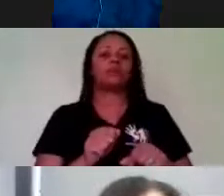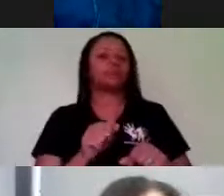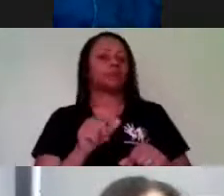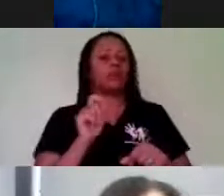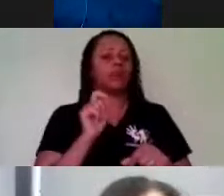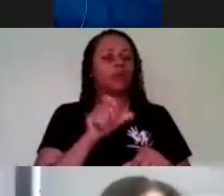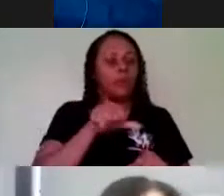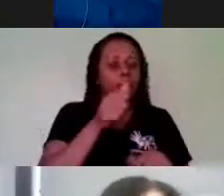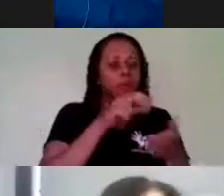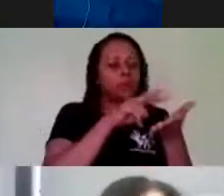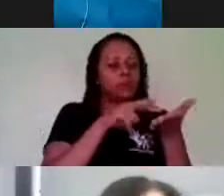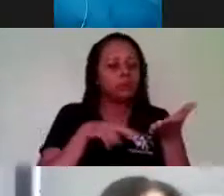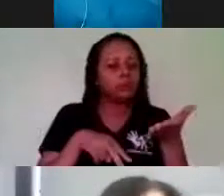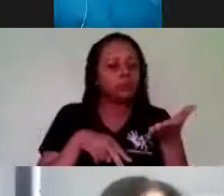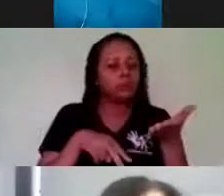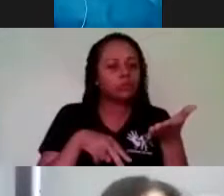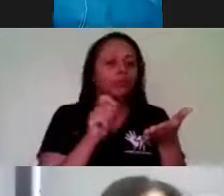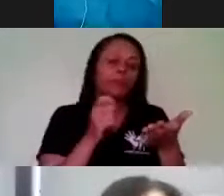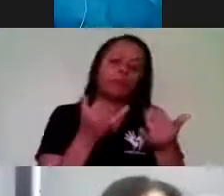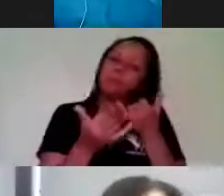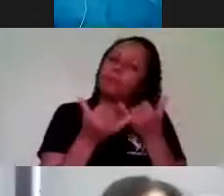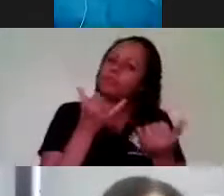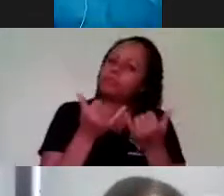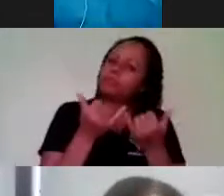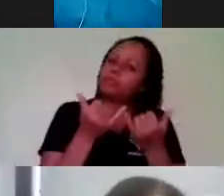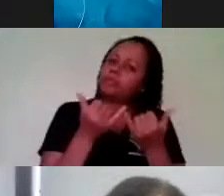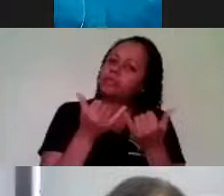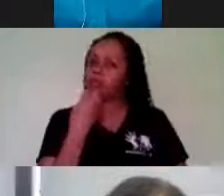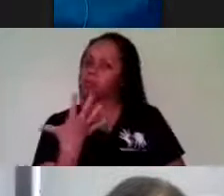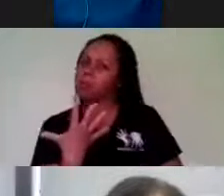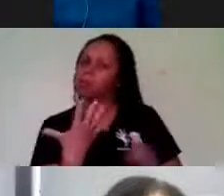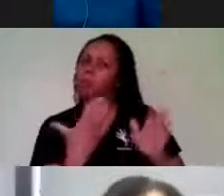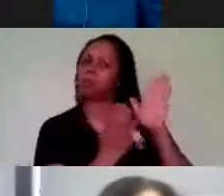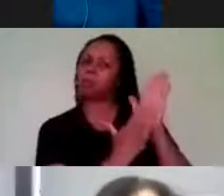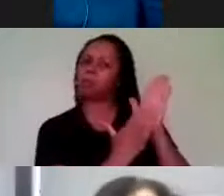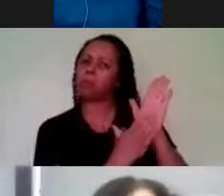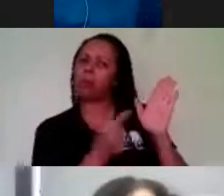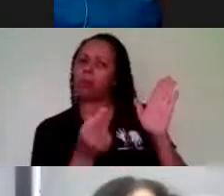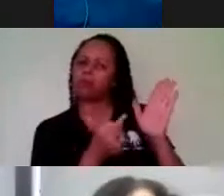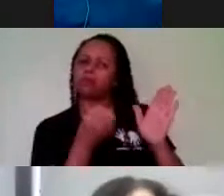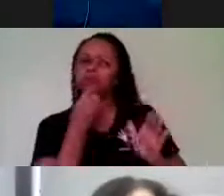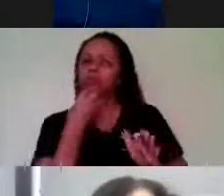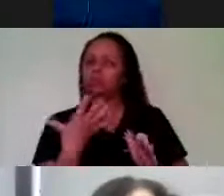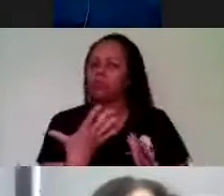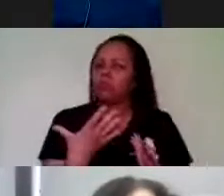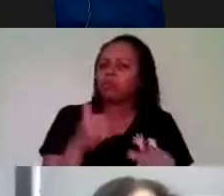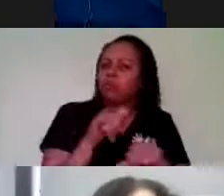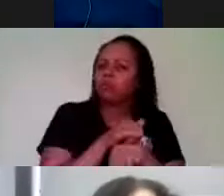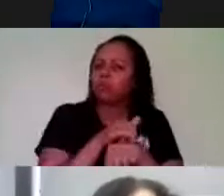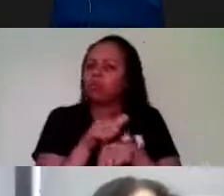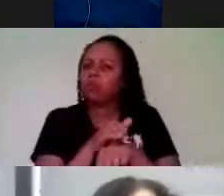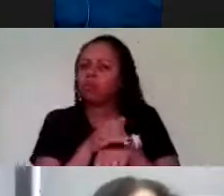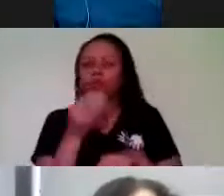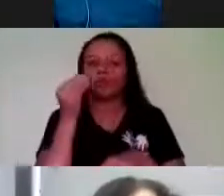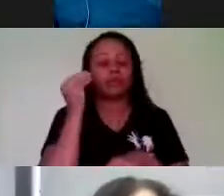leitura, isso parecia uma coisa boa, né? E é sempre essa manobra que é feita no sentido de